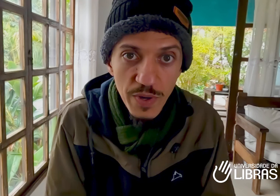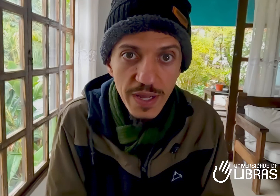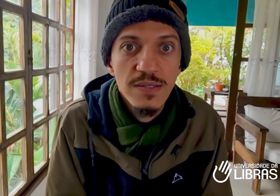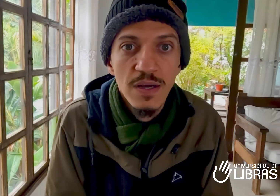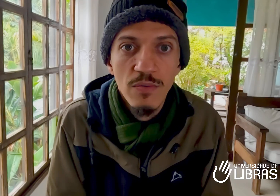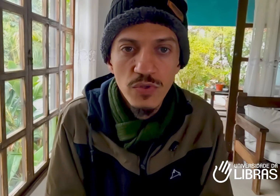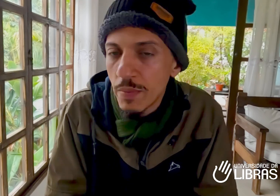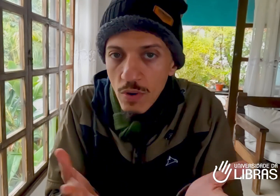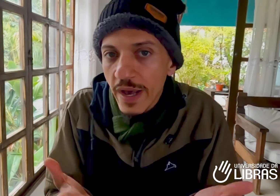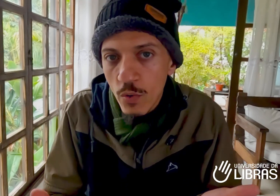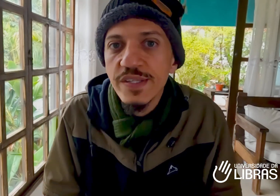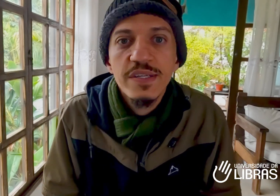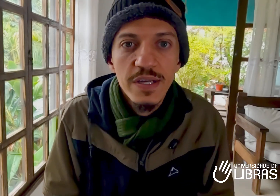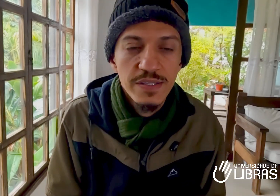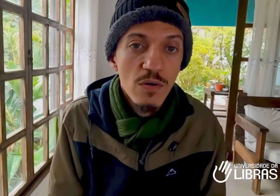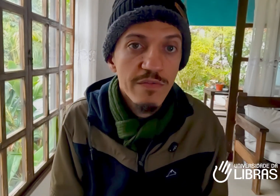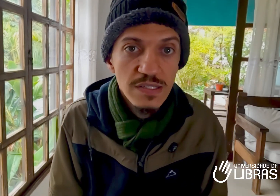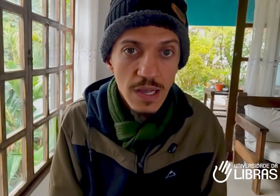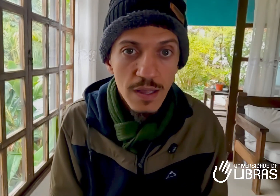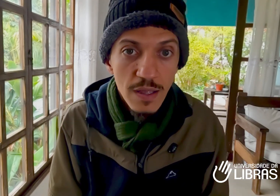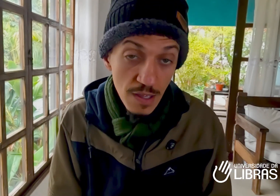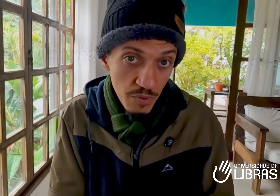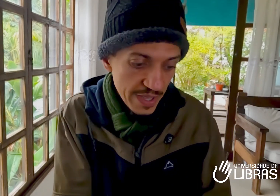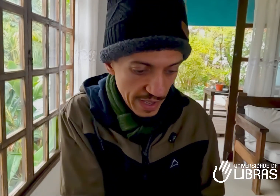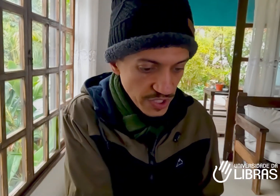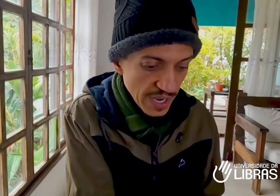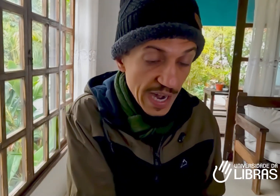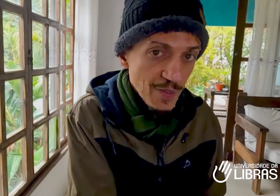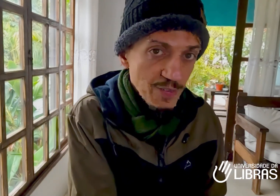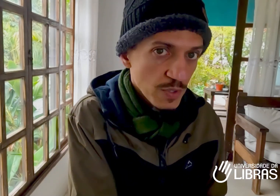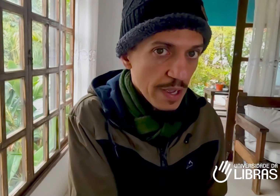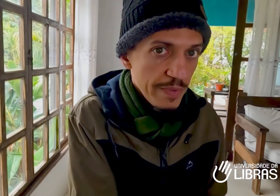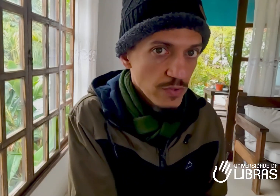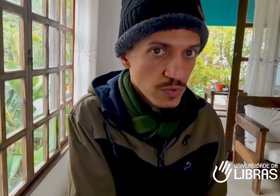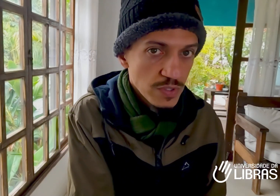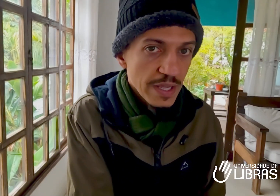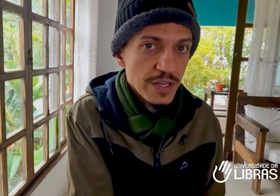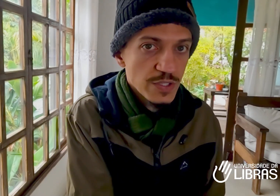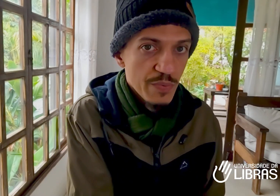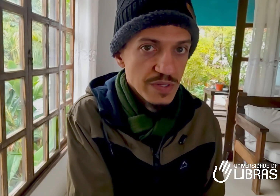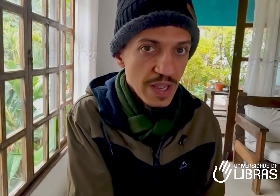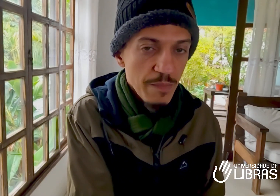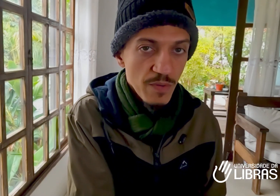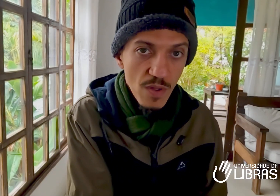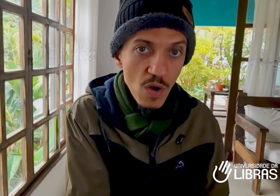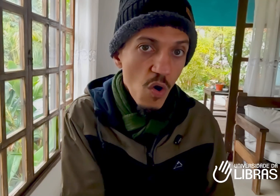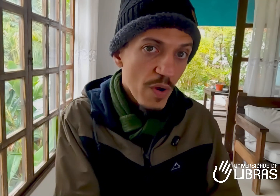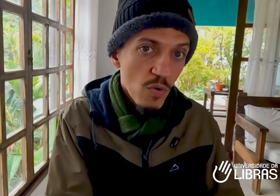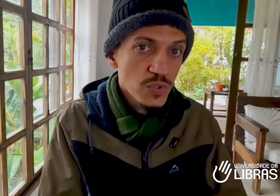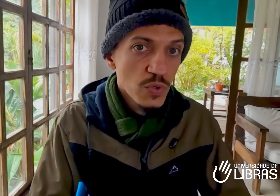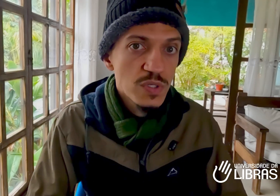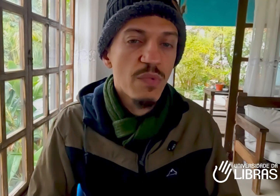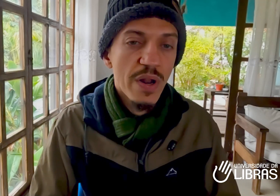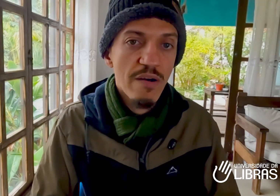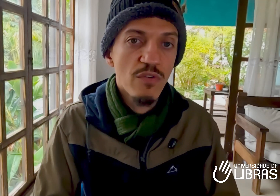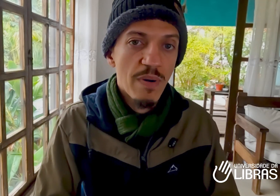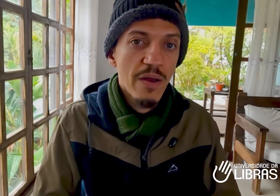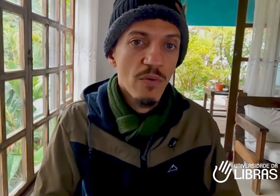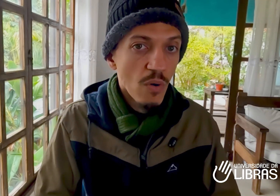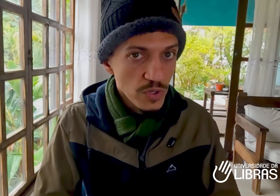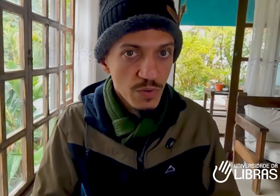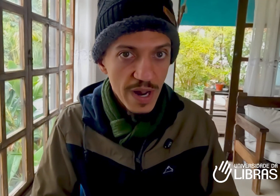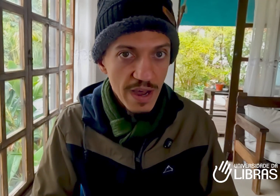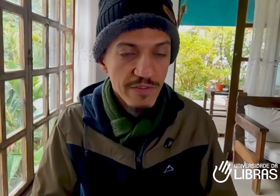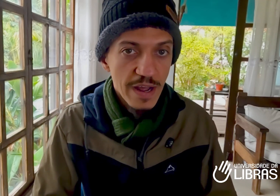essa comunicação sobre qualquer coisa que você quiser conversar? Porque eu chegava para os meus amigos surdos na igreja, por exemplo, ou para alguns surdos que moravam no